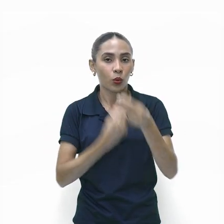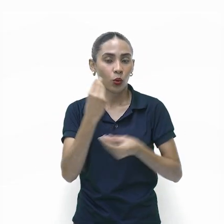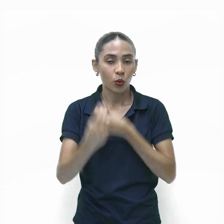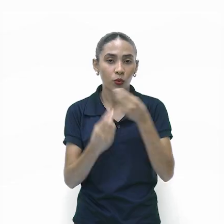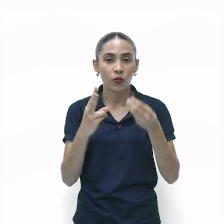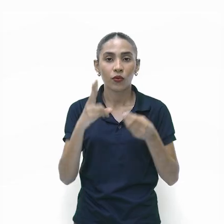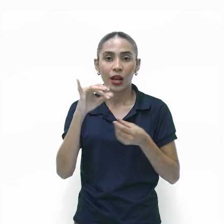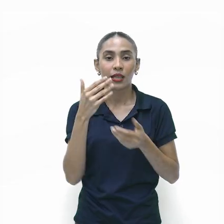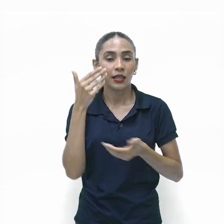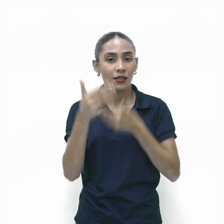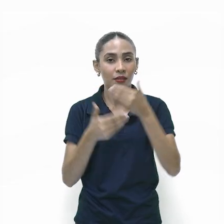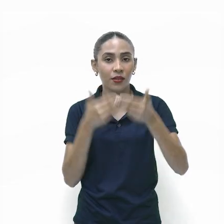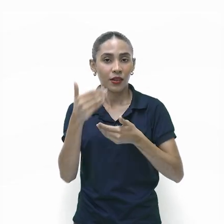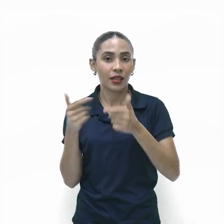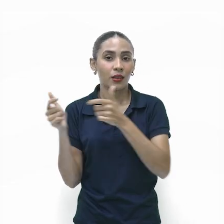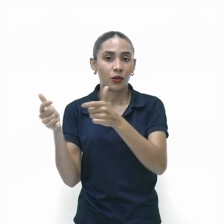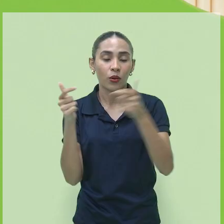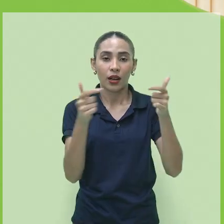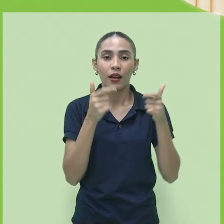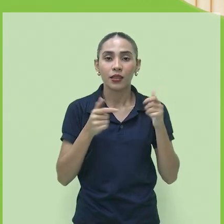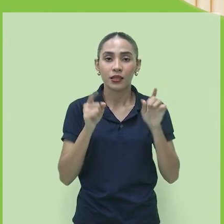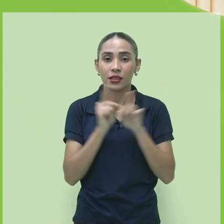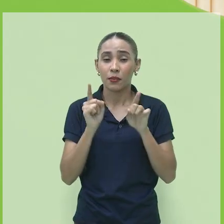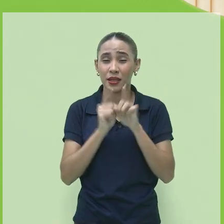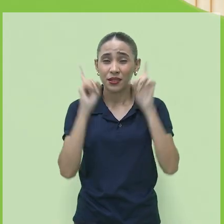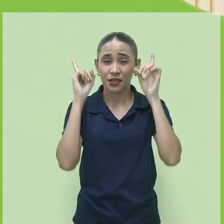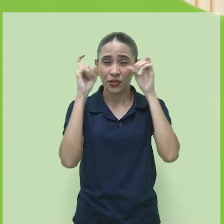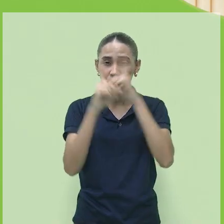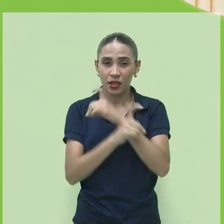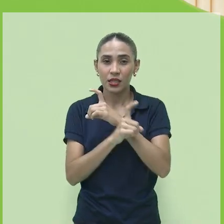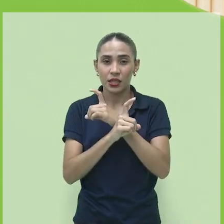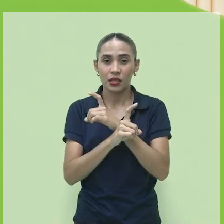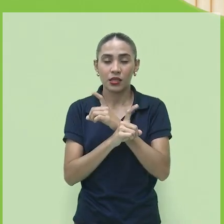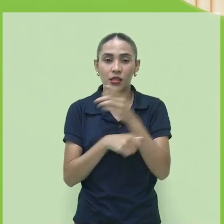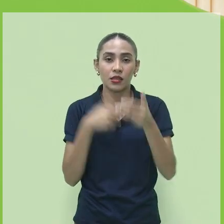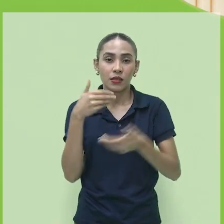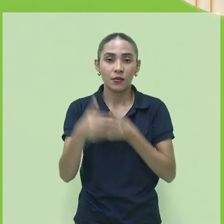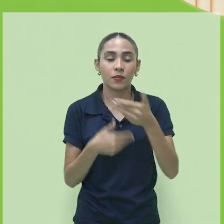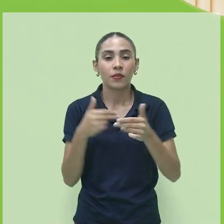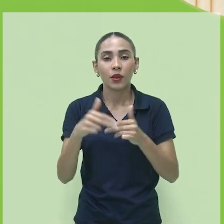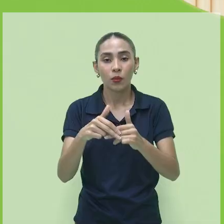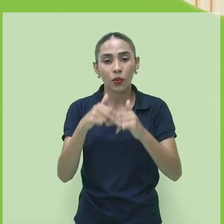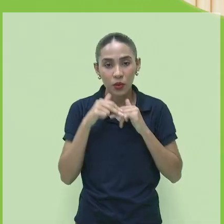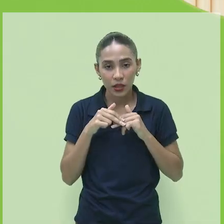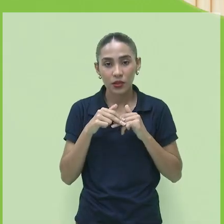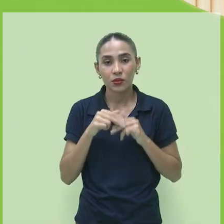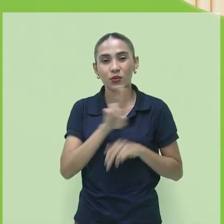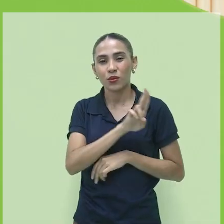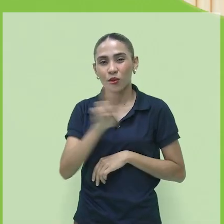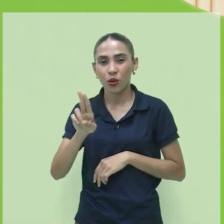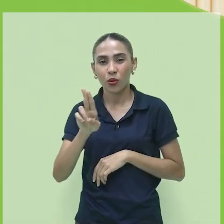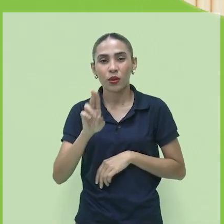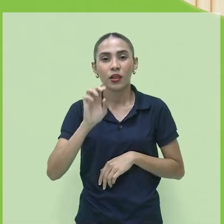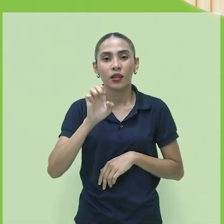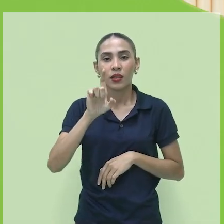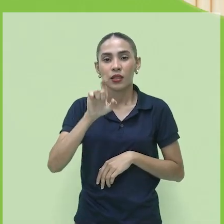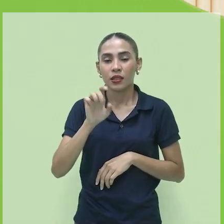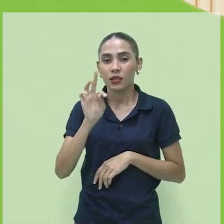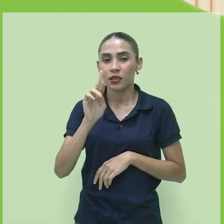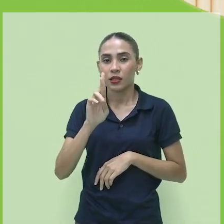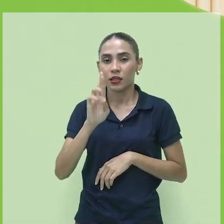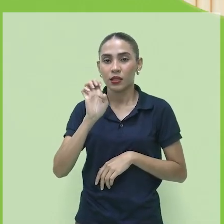né, como elas vão se desenvolver nesses ambientes extremos, né? Por isso esses indivíduos são chamados